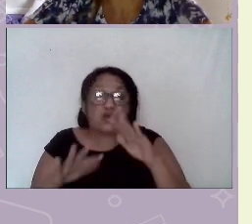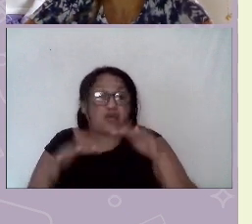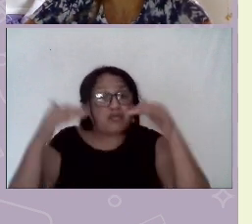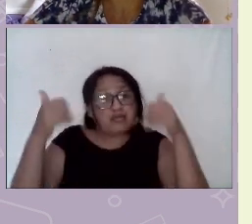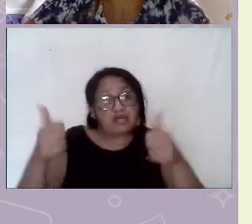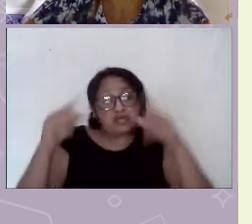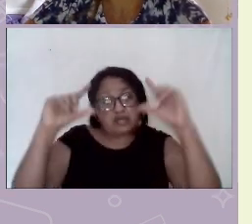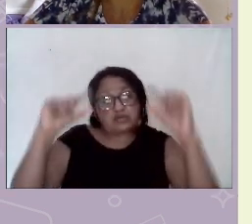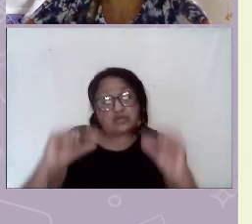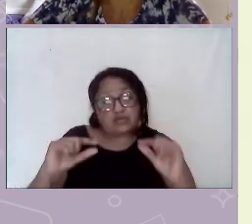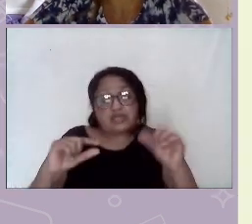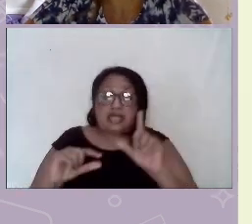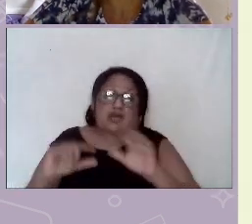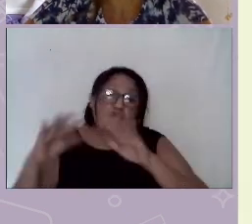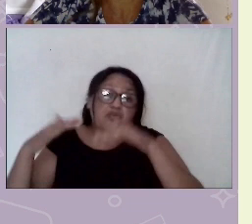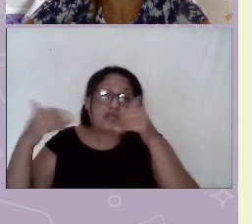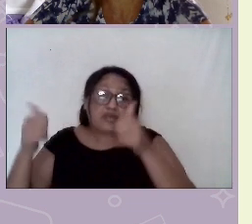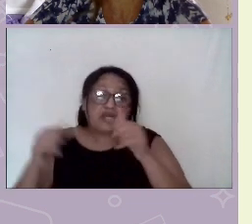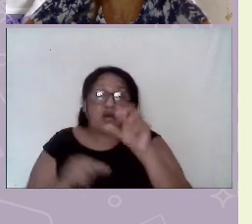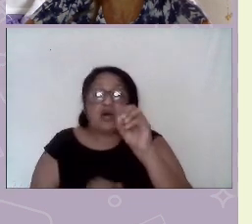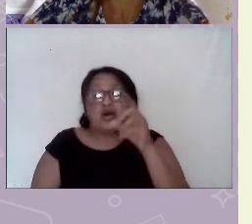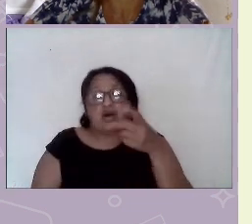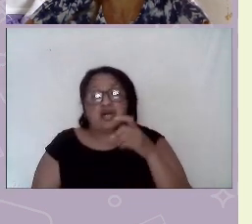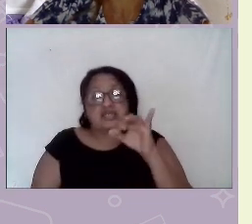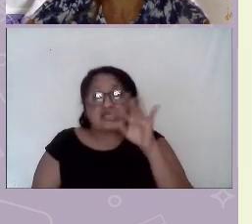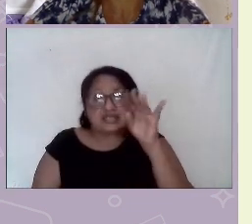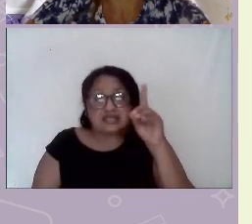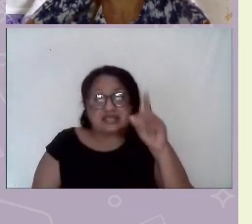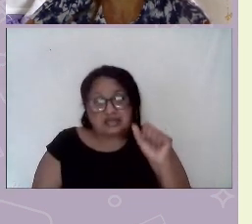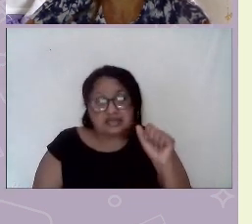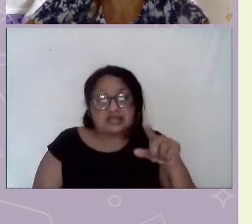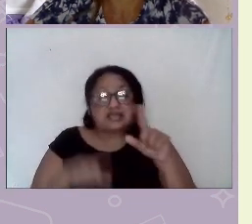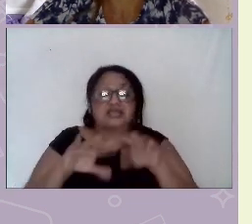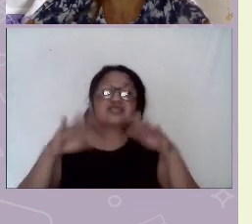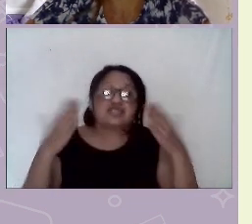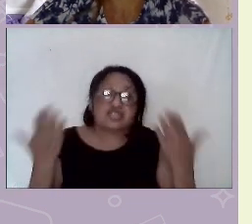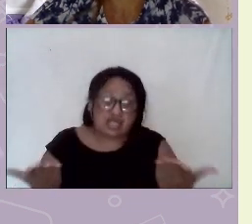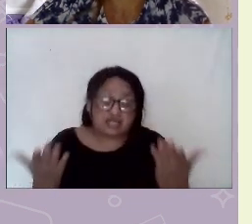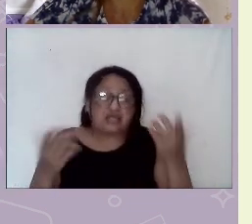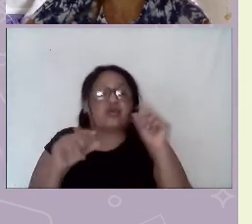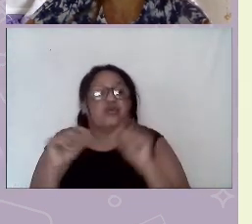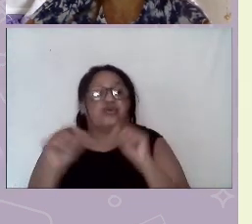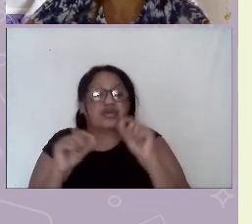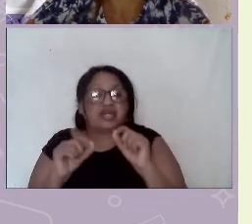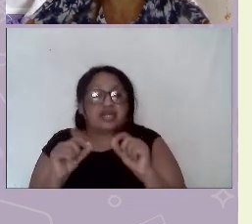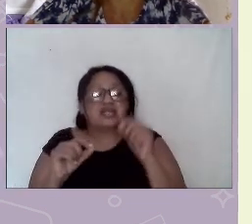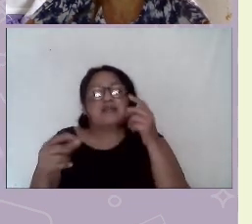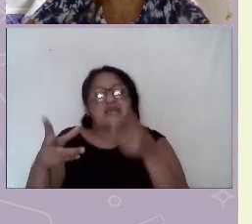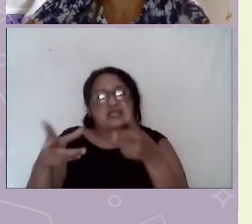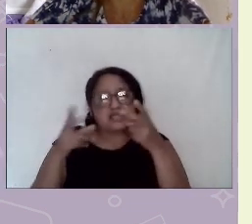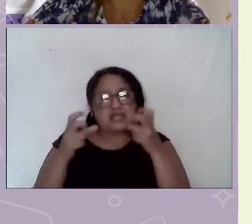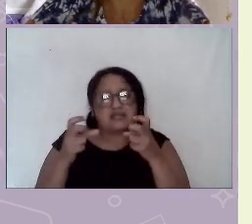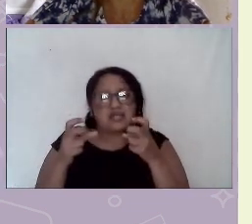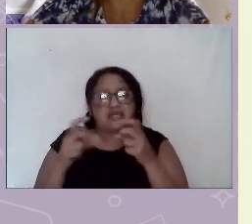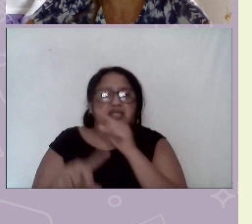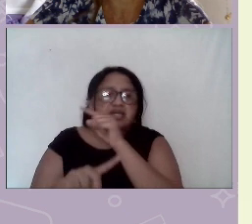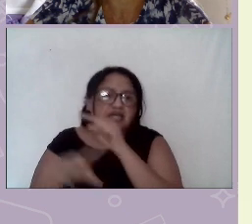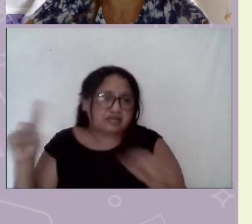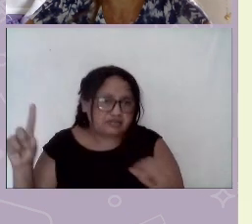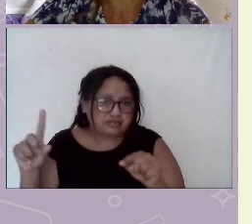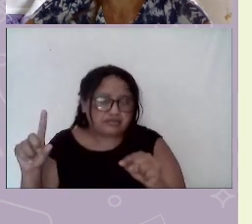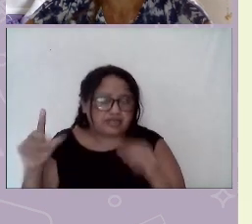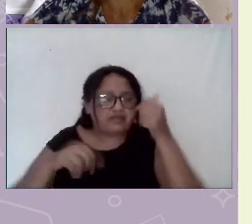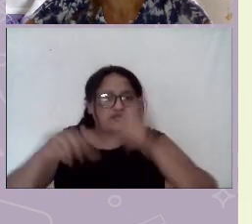redutor nem o melhor agente oxidante tá certo então a gente já mataria essa essa alternativa aí analisando